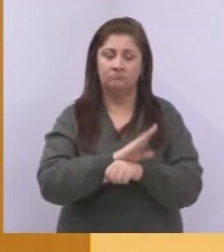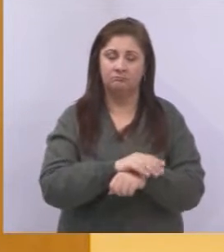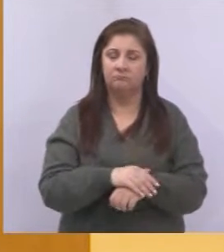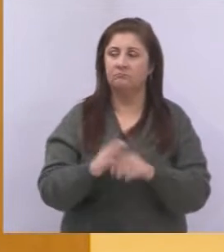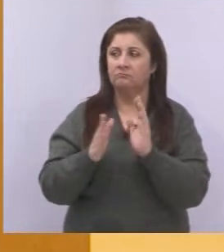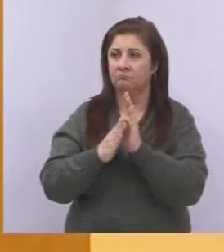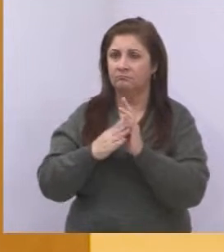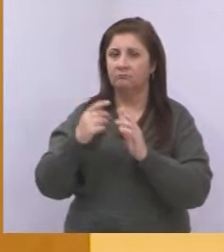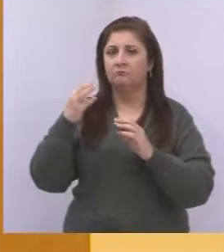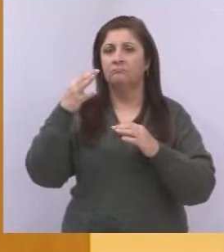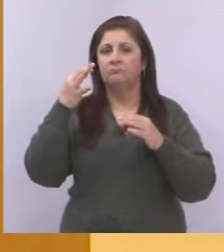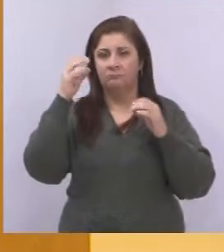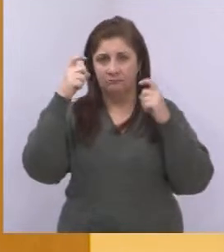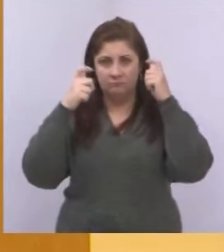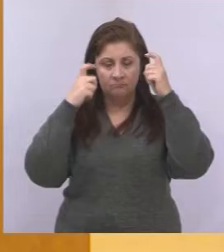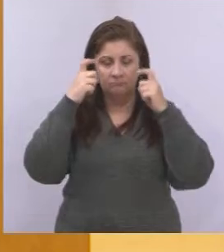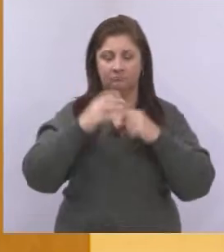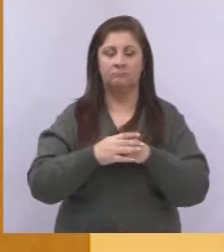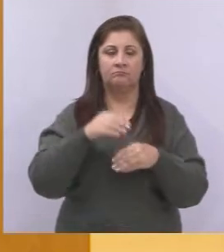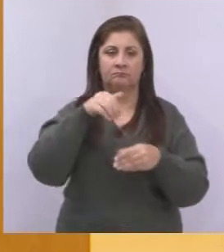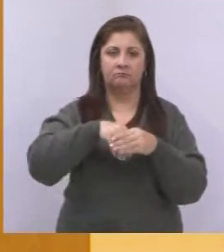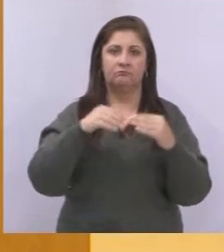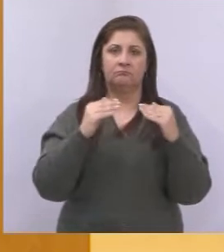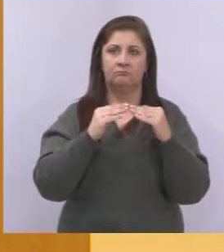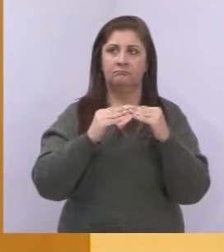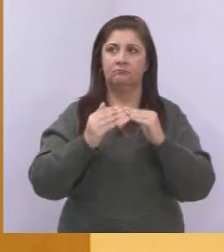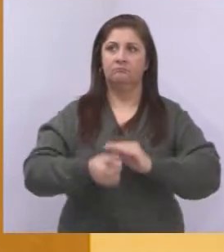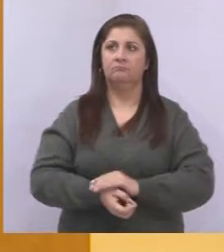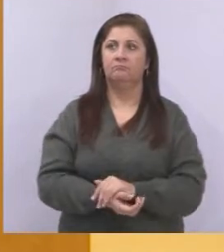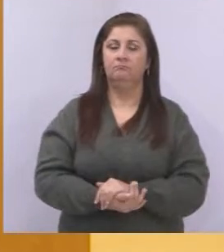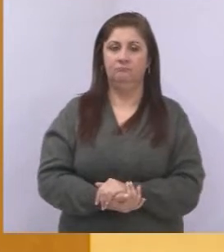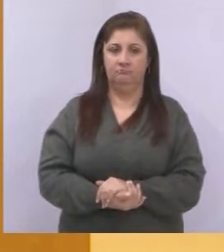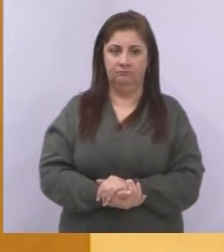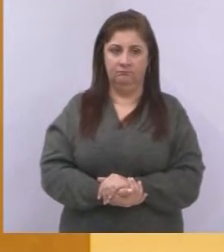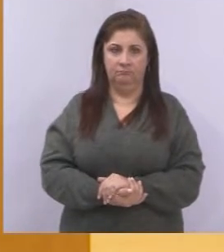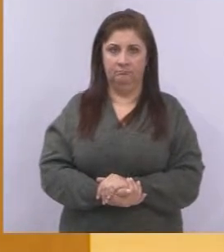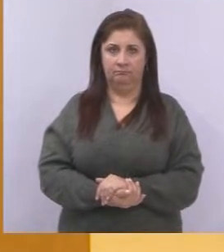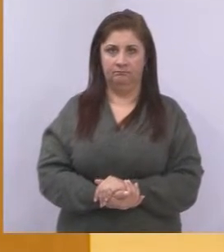preocupação, dizer que meu voto vai ser favorável.